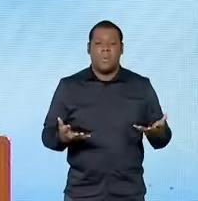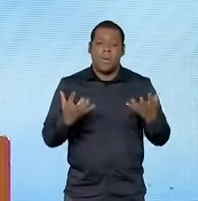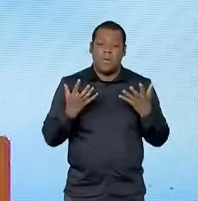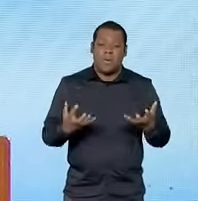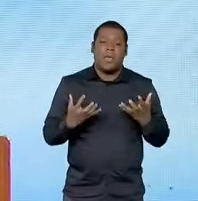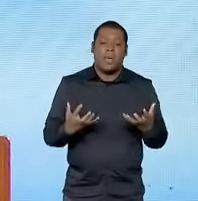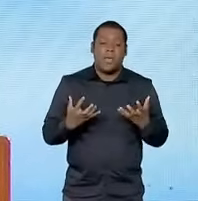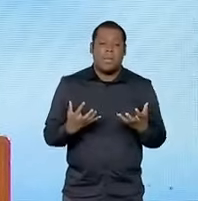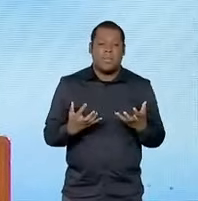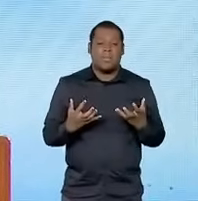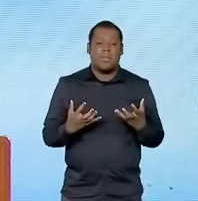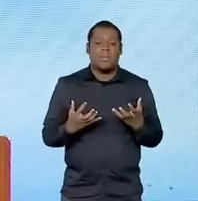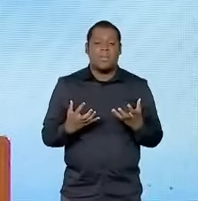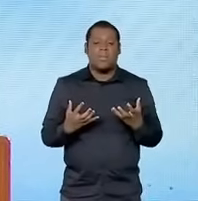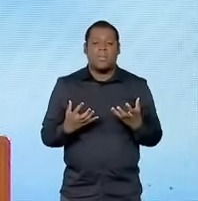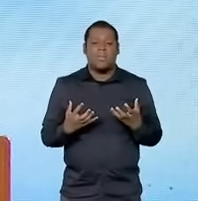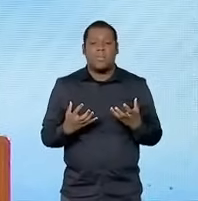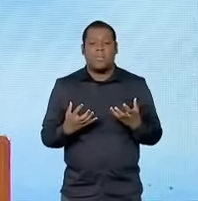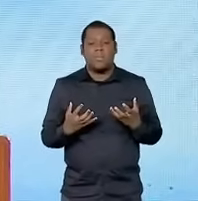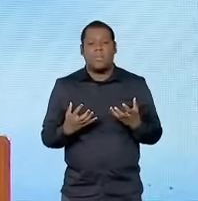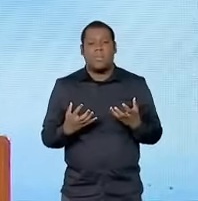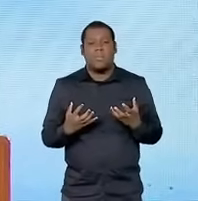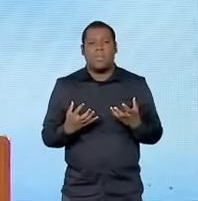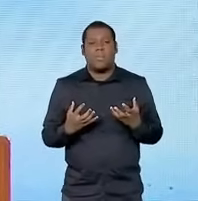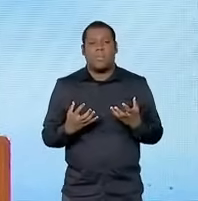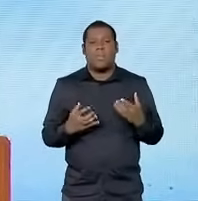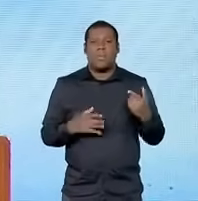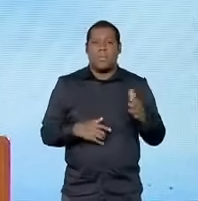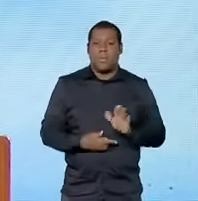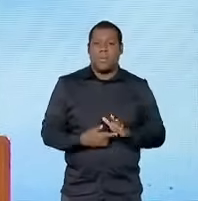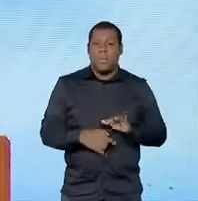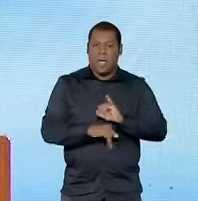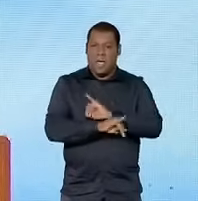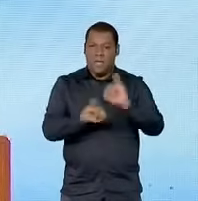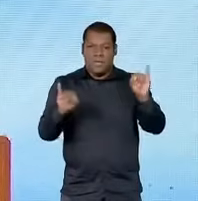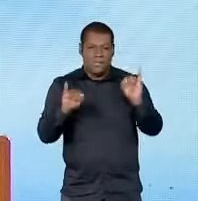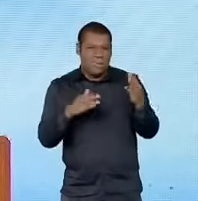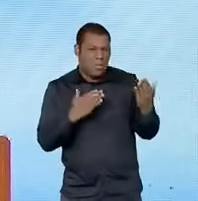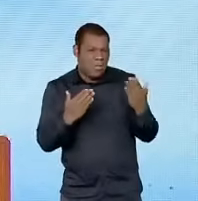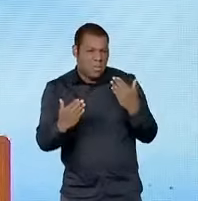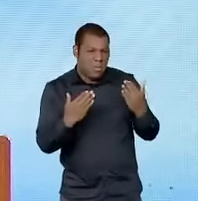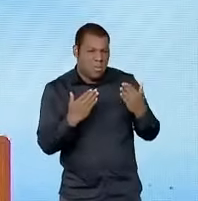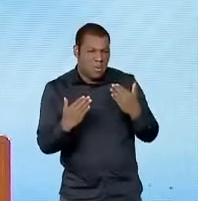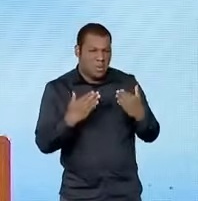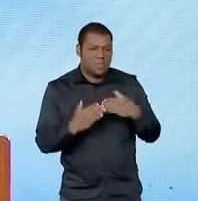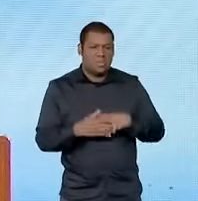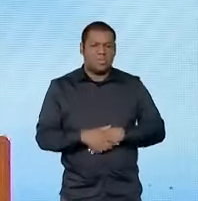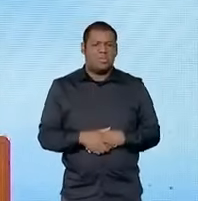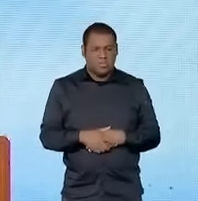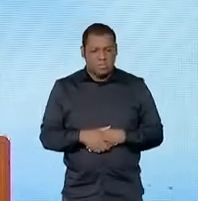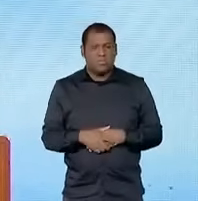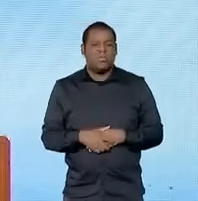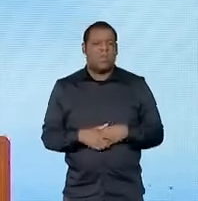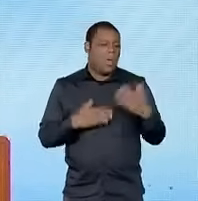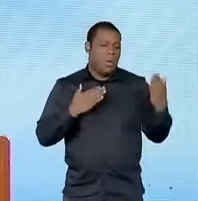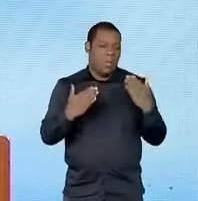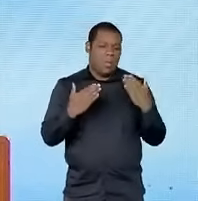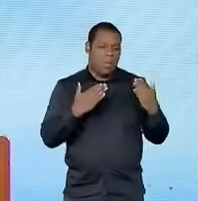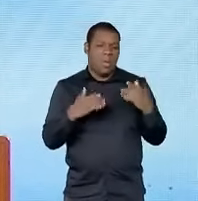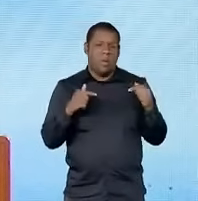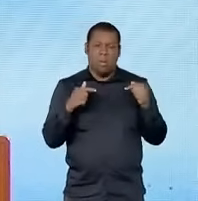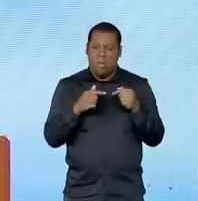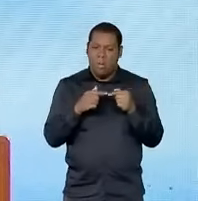queremos entregar uma ilustração, a qual faz referência a